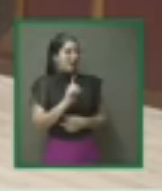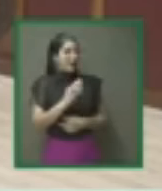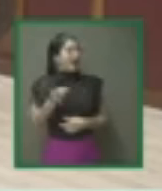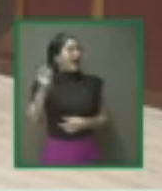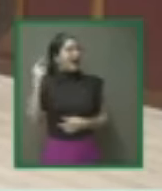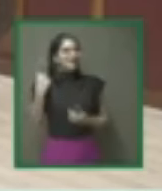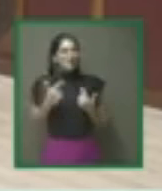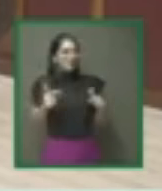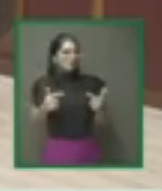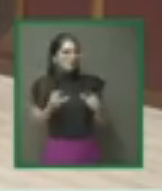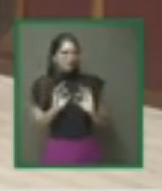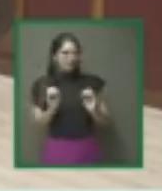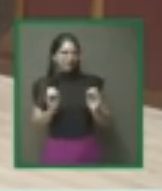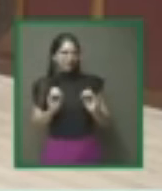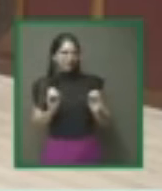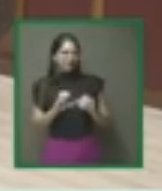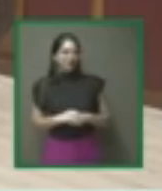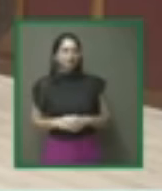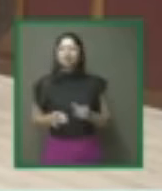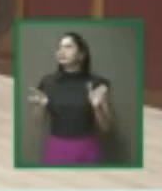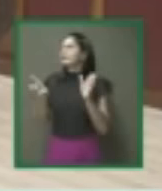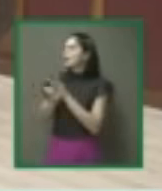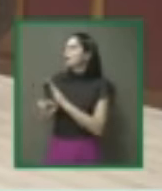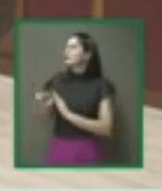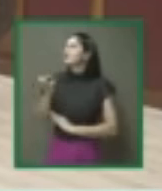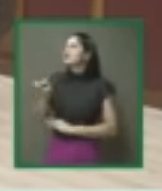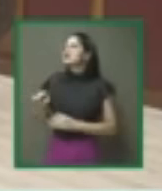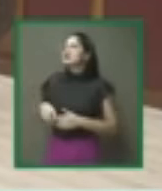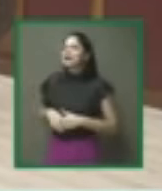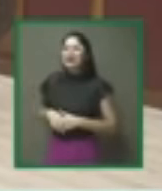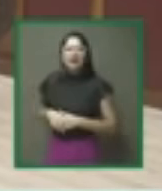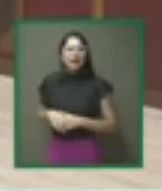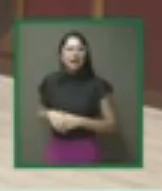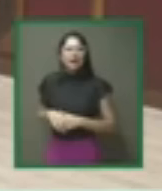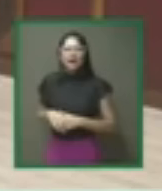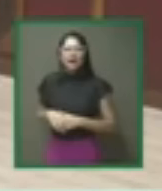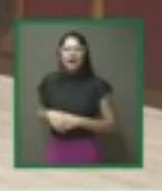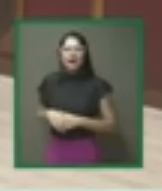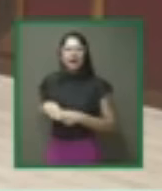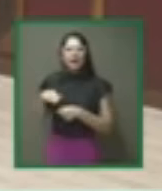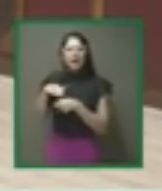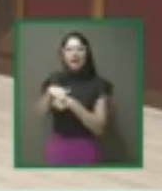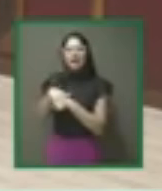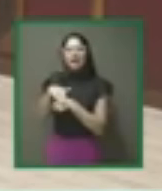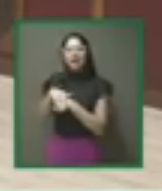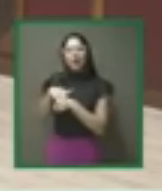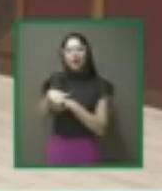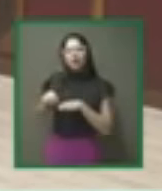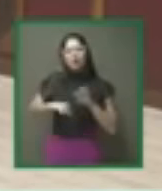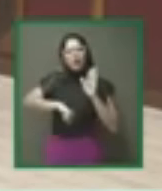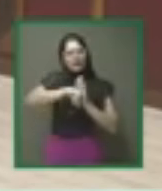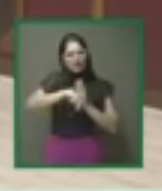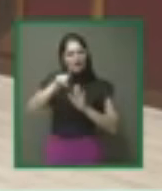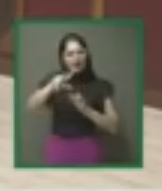tinha. Tá bom. Deixa eu perguntar uma coisa para você. Na noite do fato, no dia